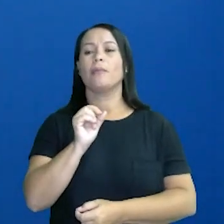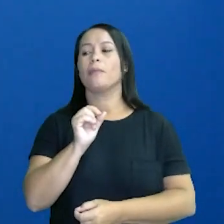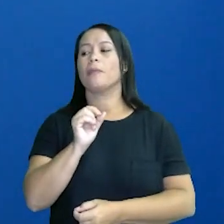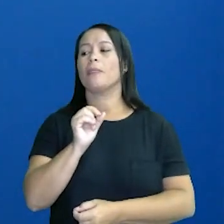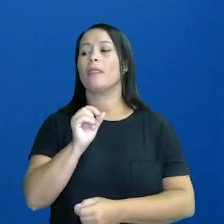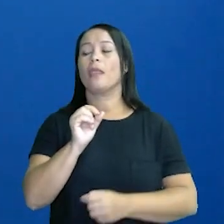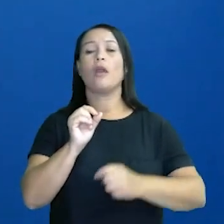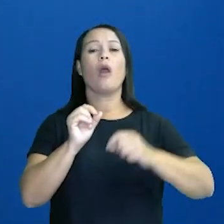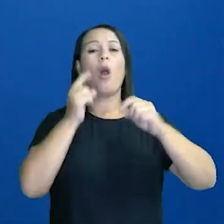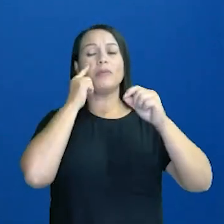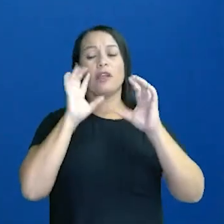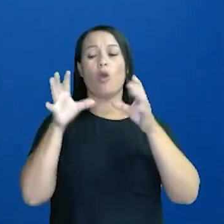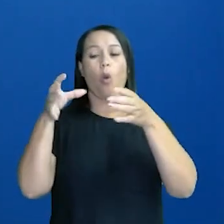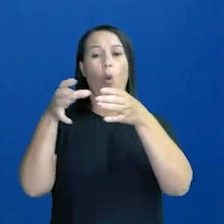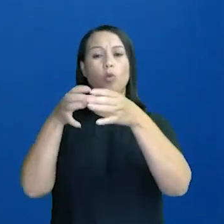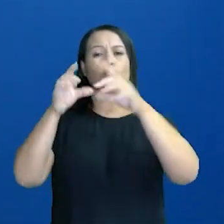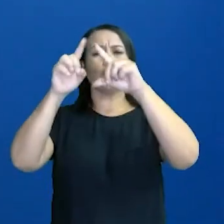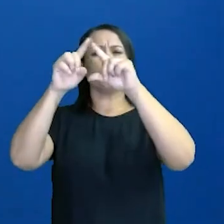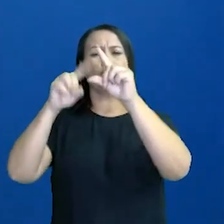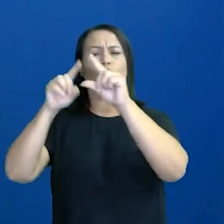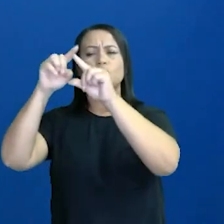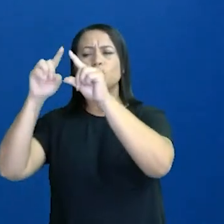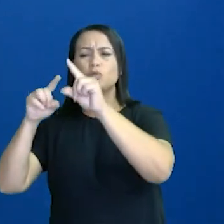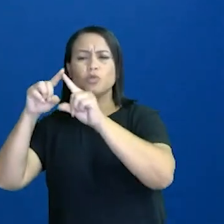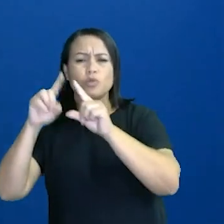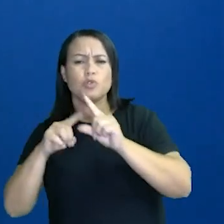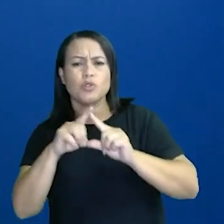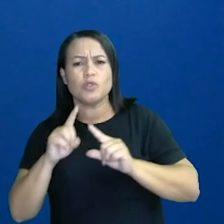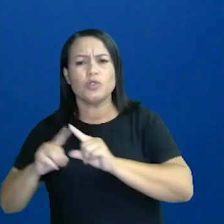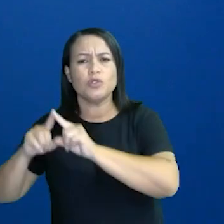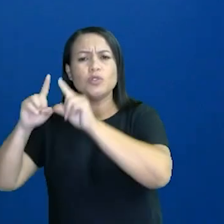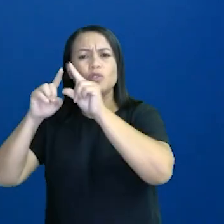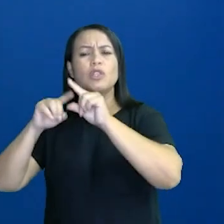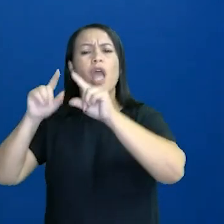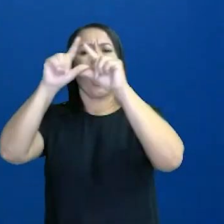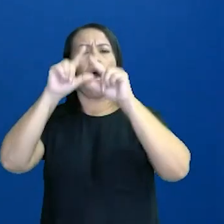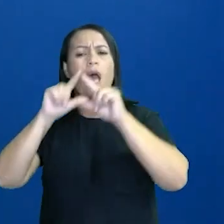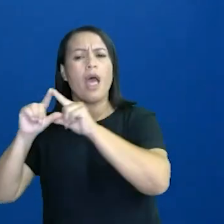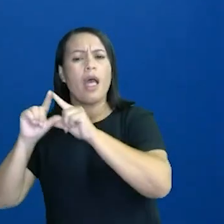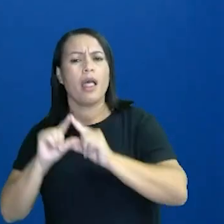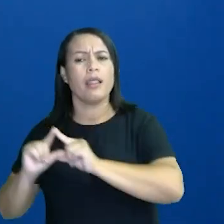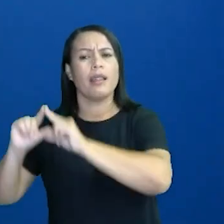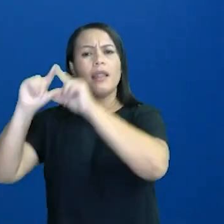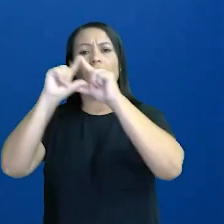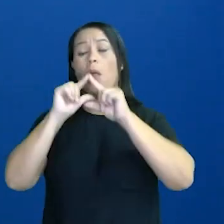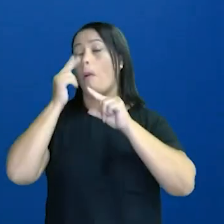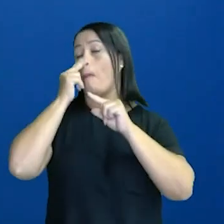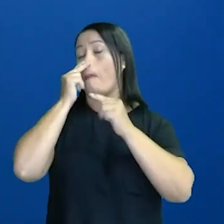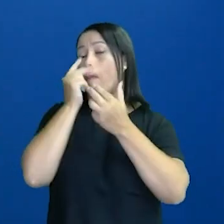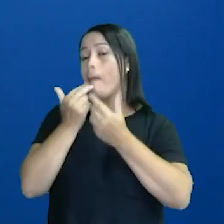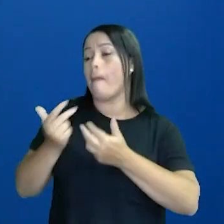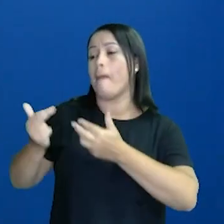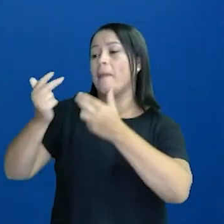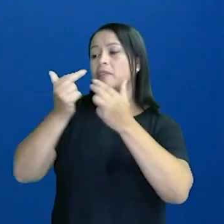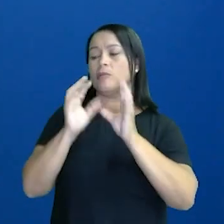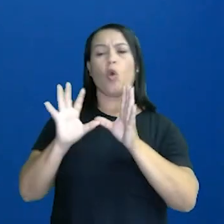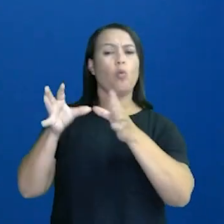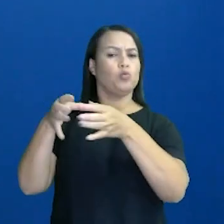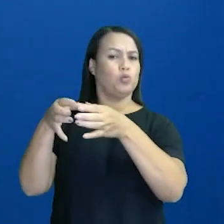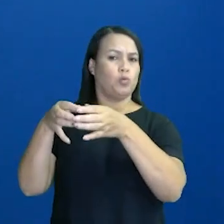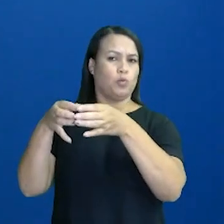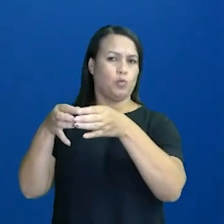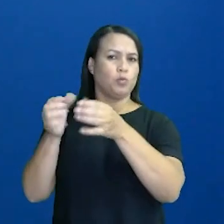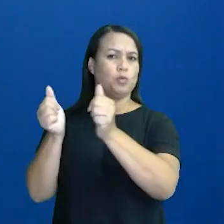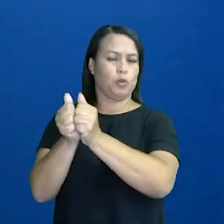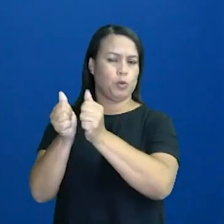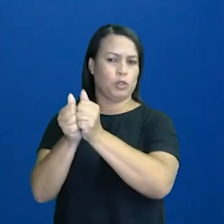né? Ó, eu tenho aqui, ó, vários triângulos. O que nós podemos observar é que esses triângulos são todos do mesmo tamanho, né? Esses estão agrupados, ou seja, estão